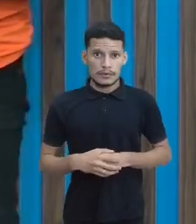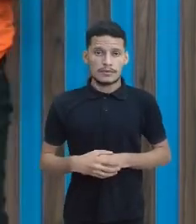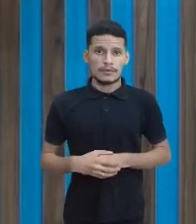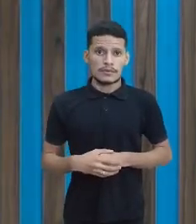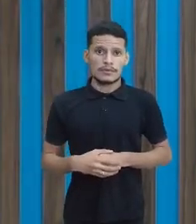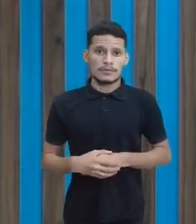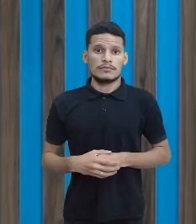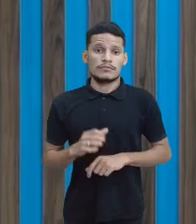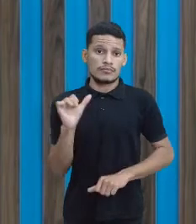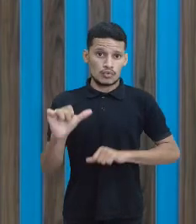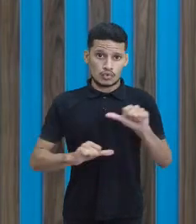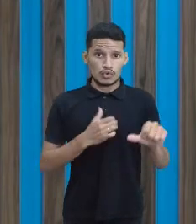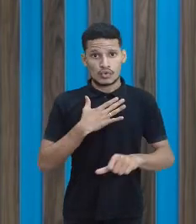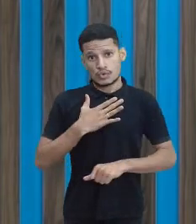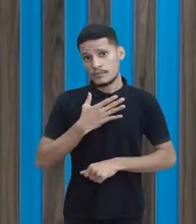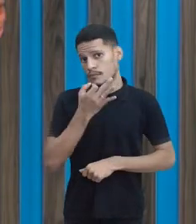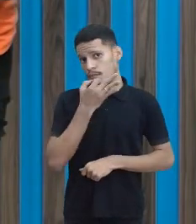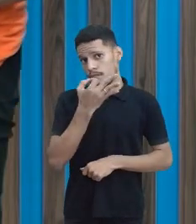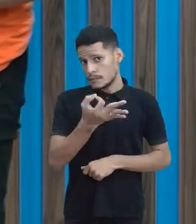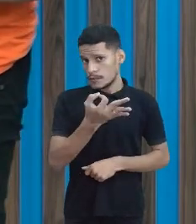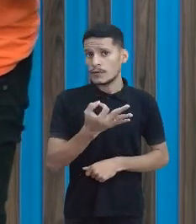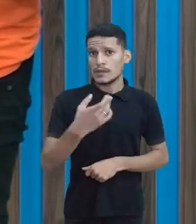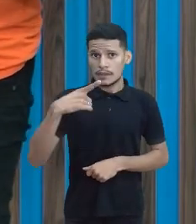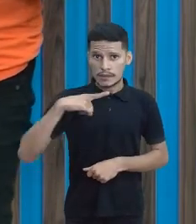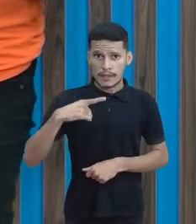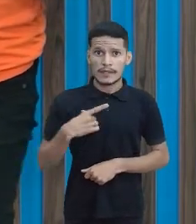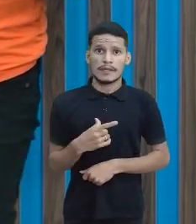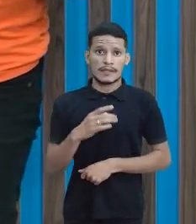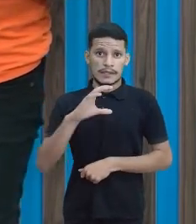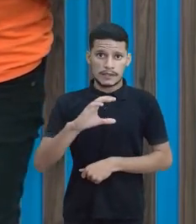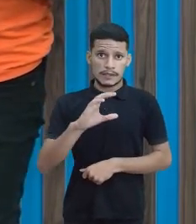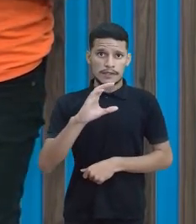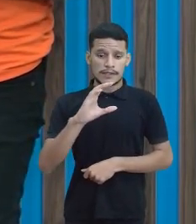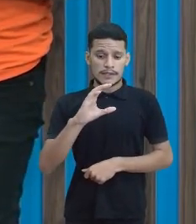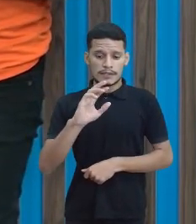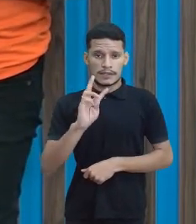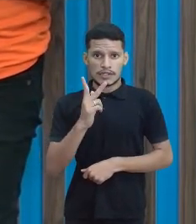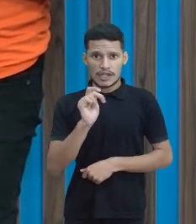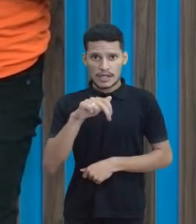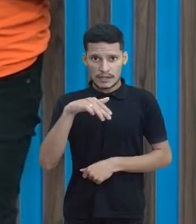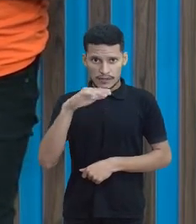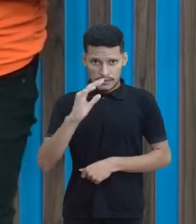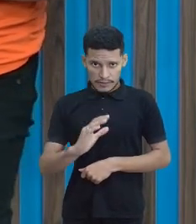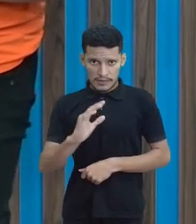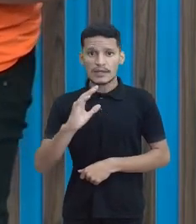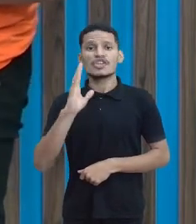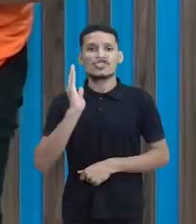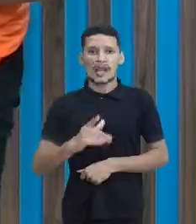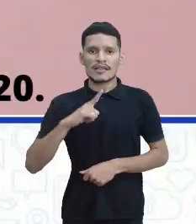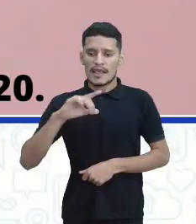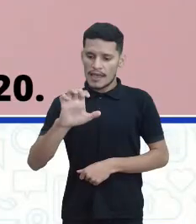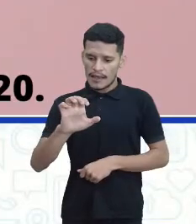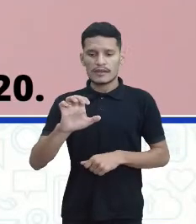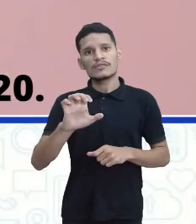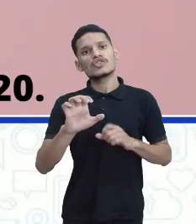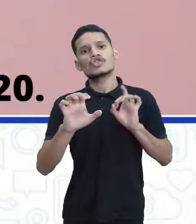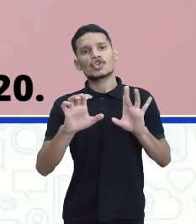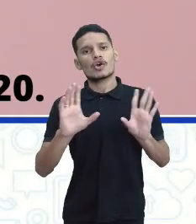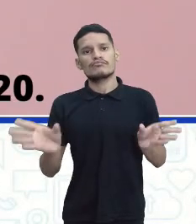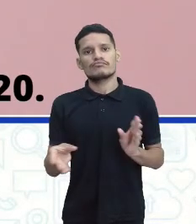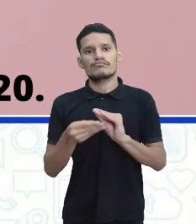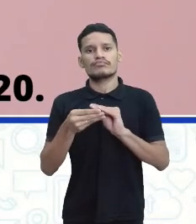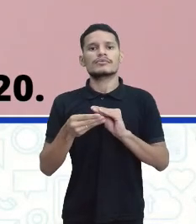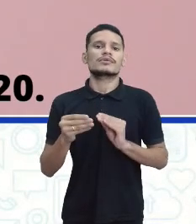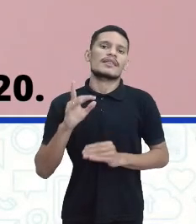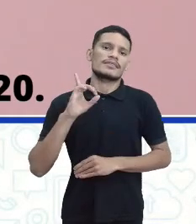Né? Mudou minha opinião. Então eu tenho chance, já tenho o que é que eu faço no final? Só acrescento o D, tá certo? Mesma coisa no